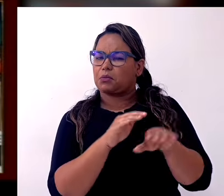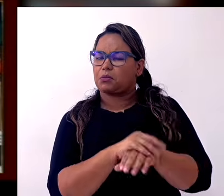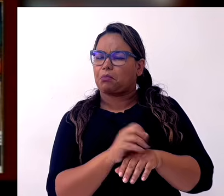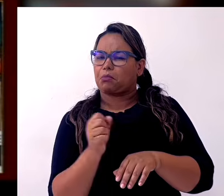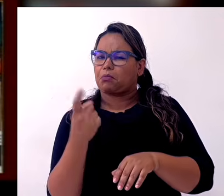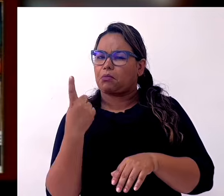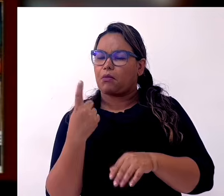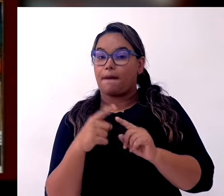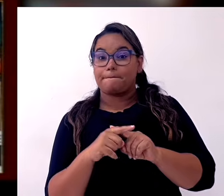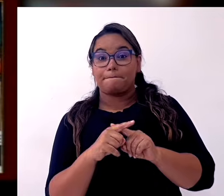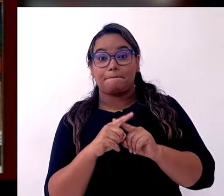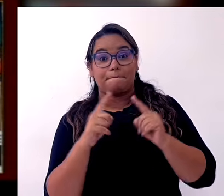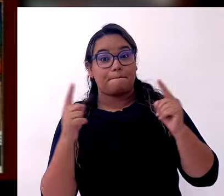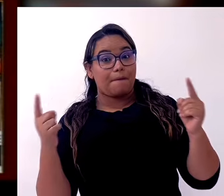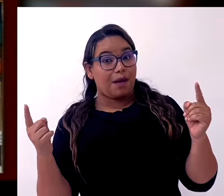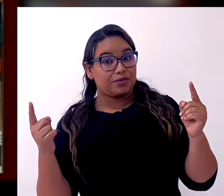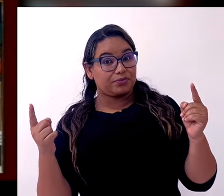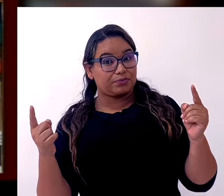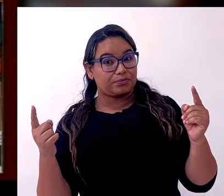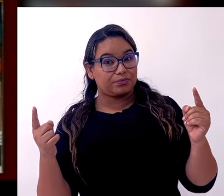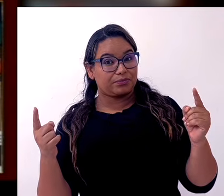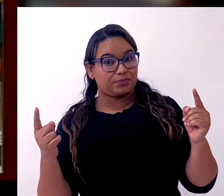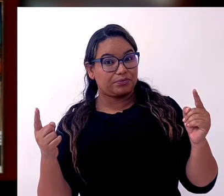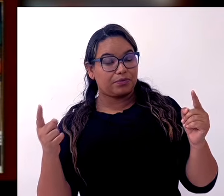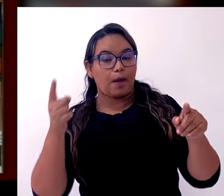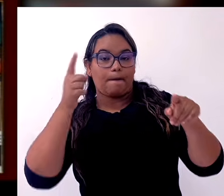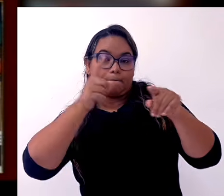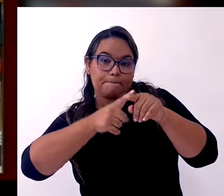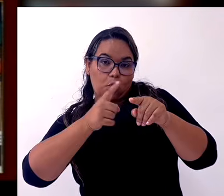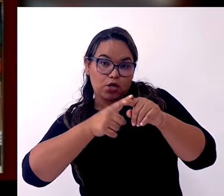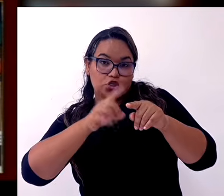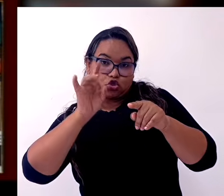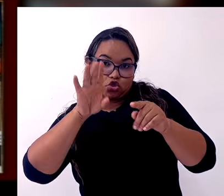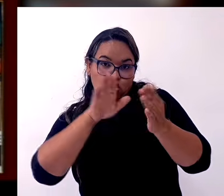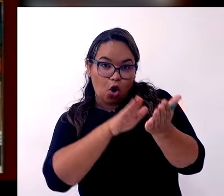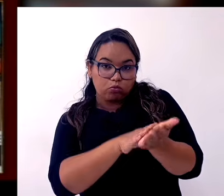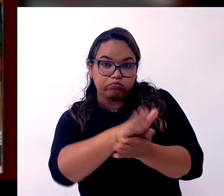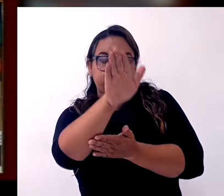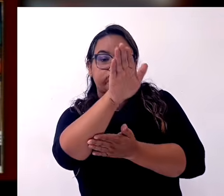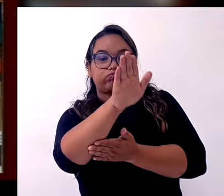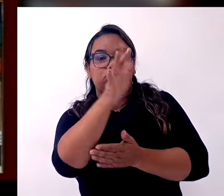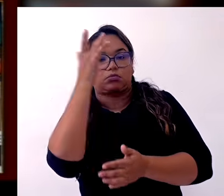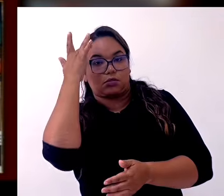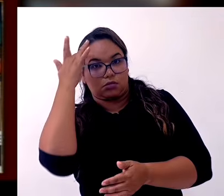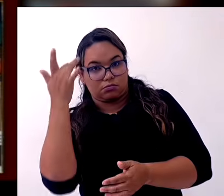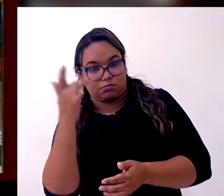E então há esse outro caso fascinante do avião que ia na direção do Pentágono.